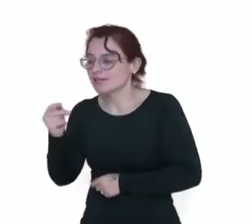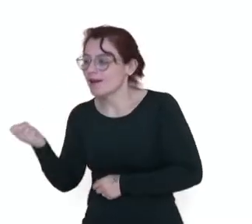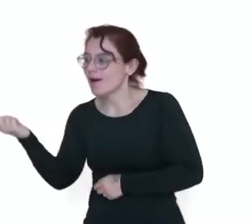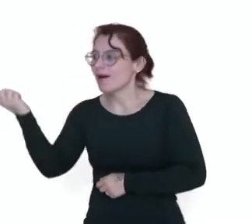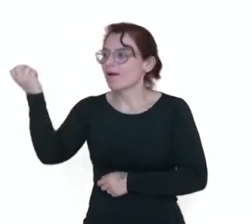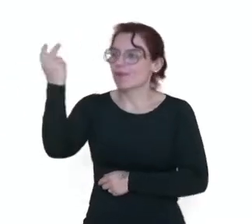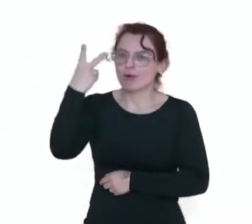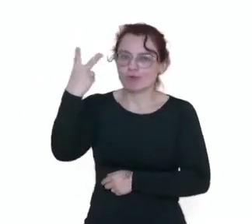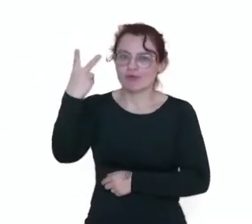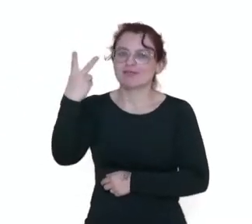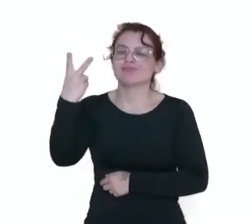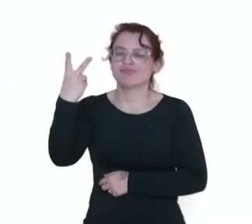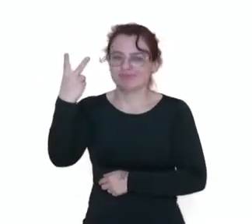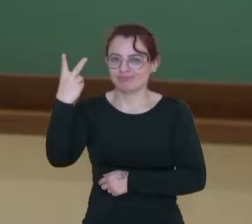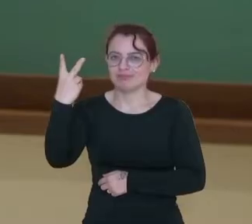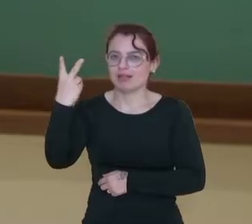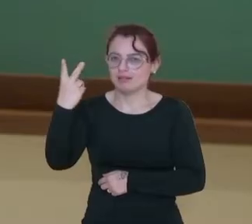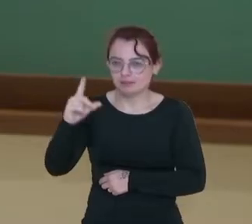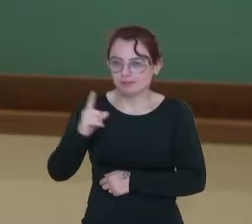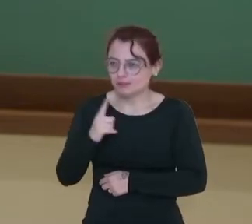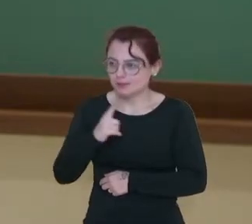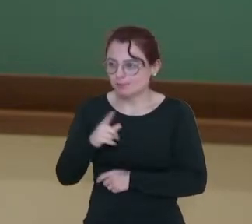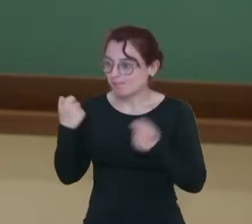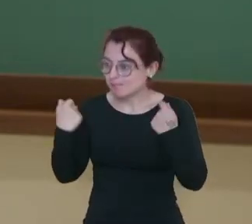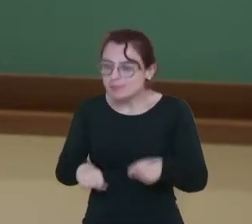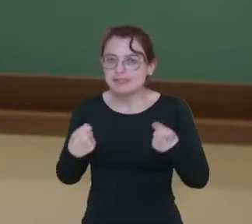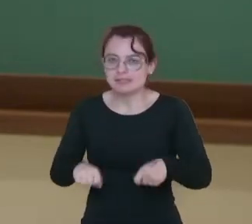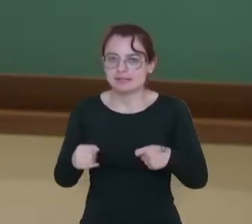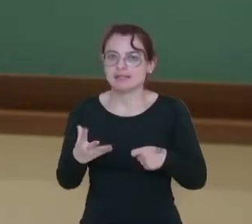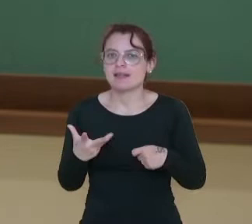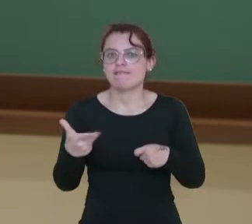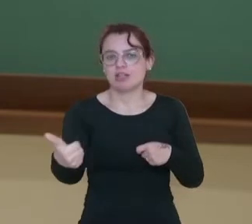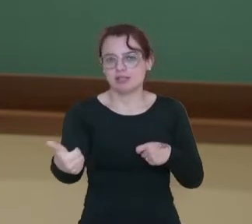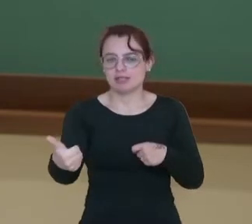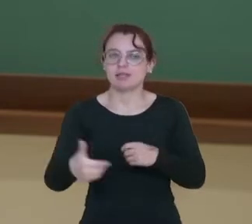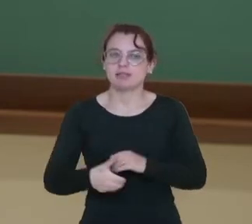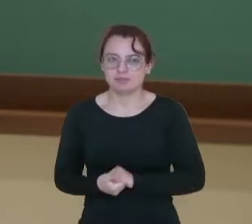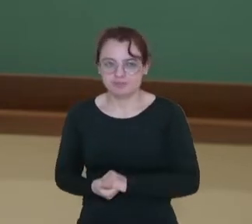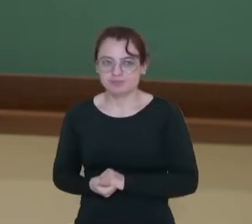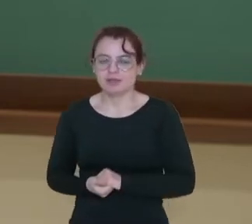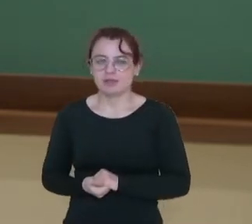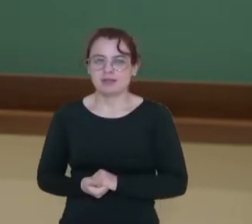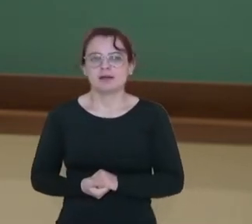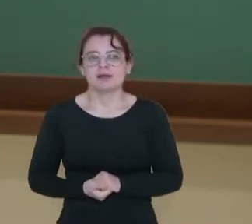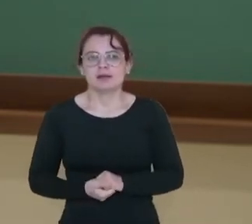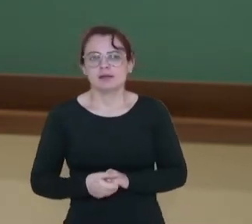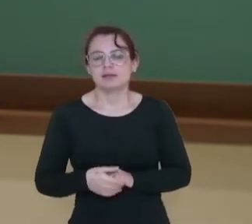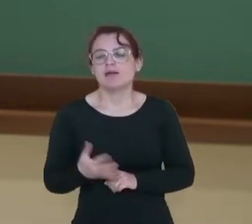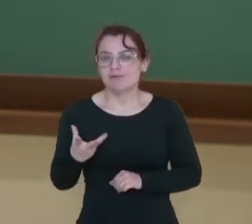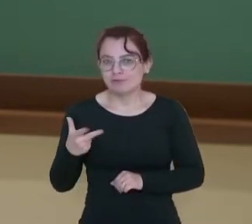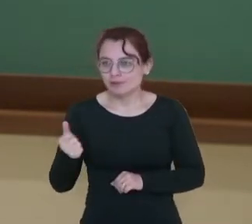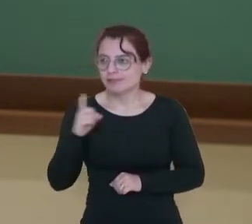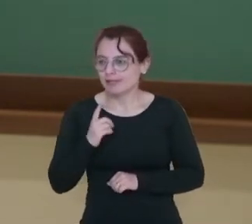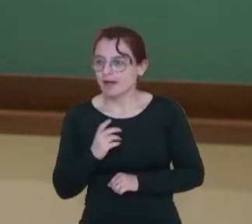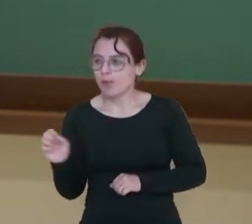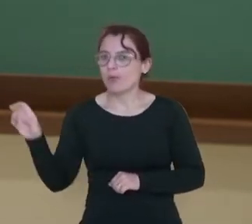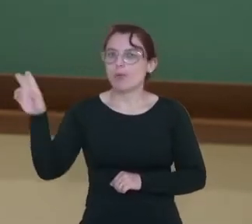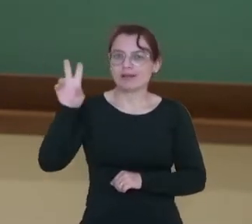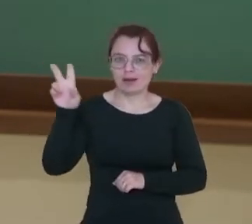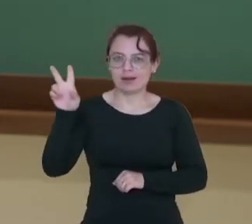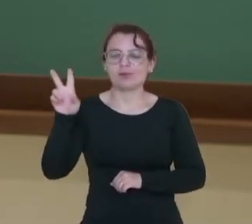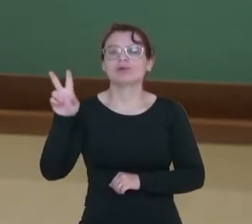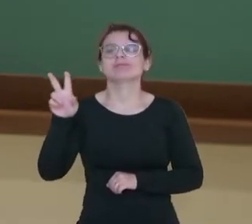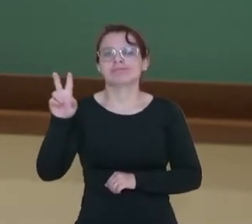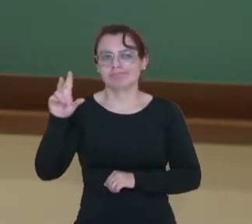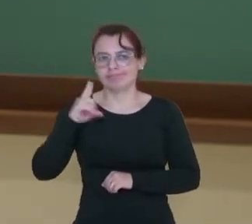velocidade ela é um termo que vai ao quadrado. Então, como o termo velocidade ela está elevado ao quadrado, então a velocidade